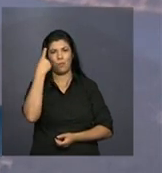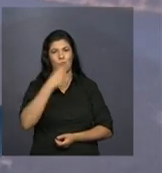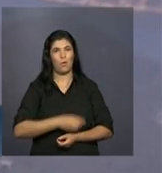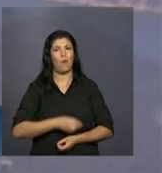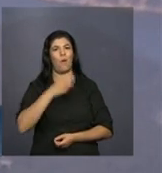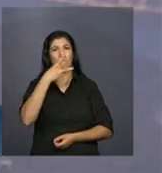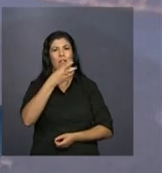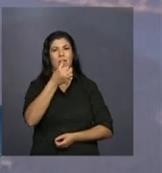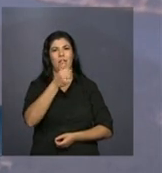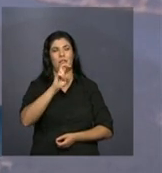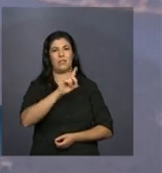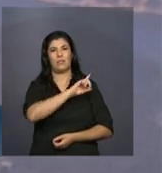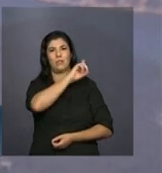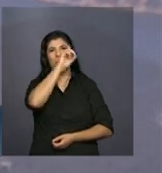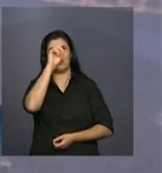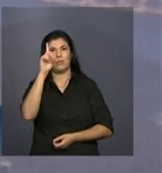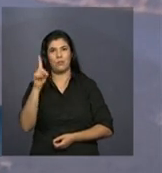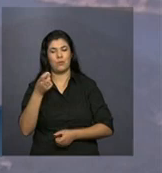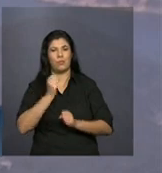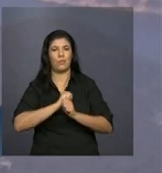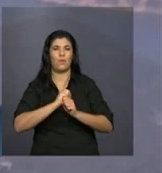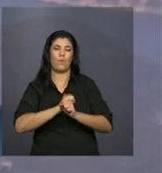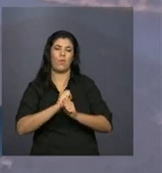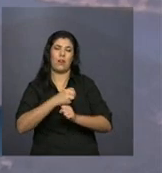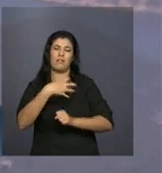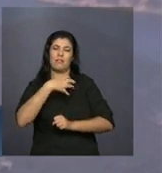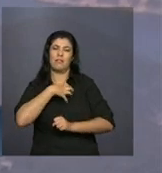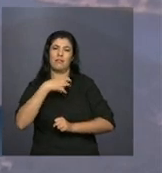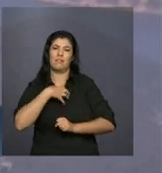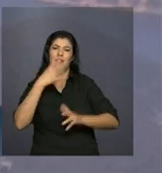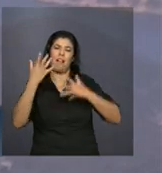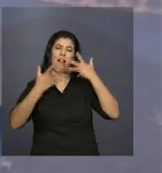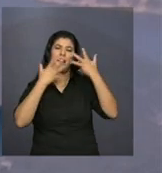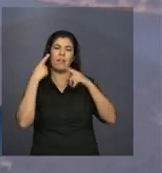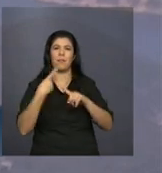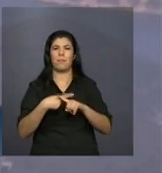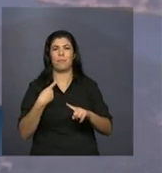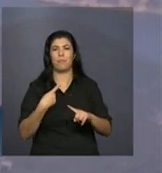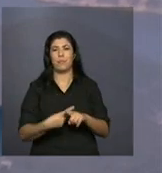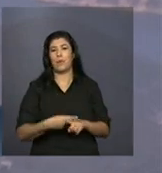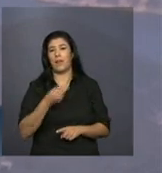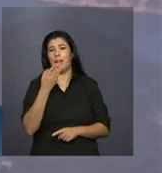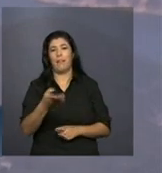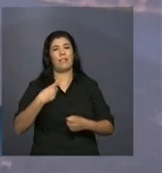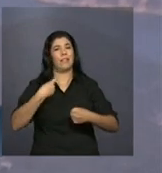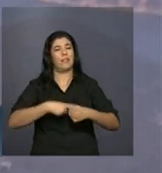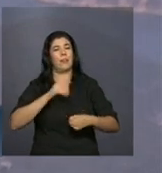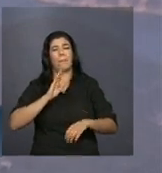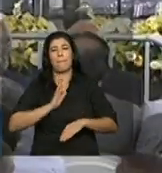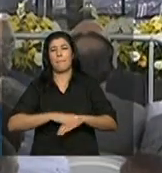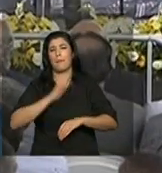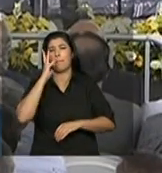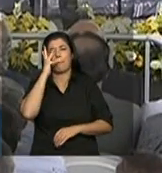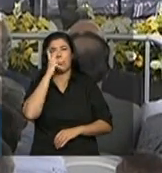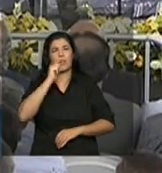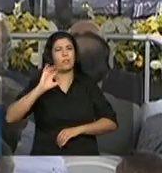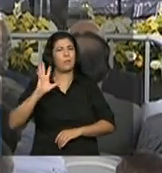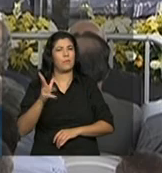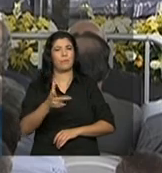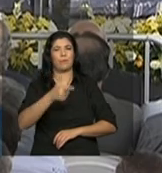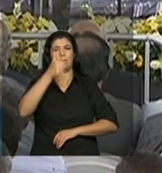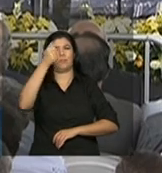dias no ano de ser o prefeito da mais bonita, da mais fantástica